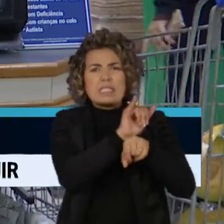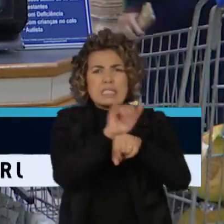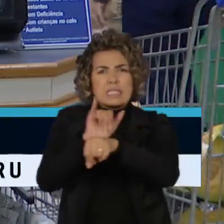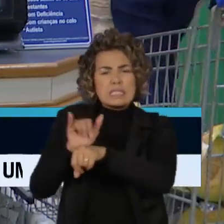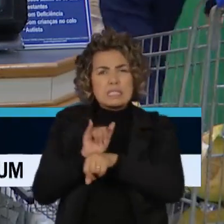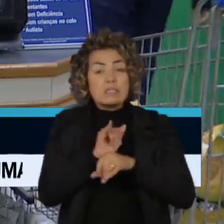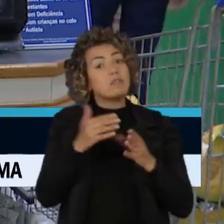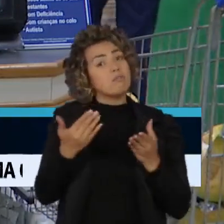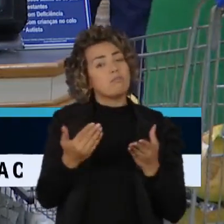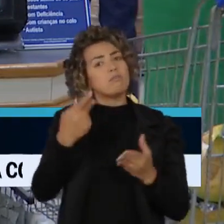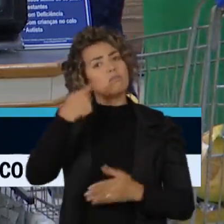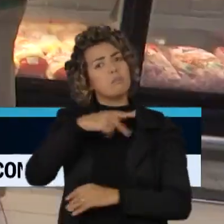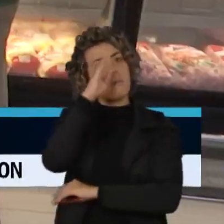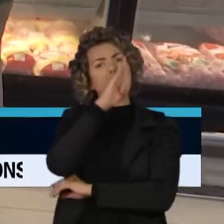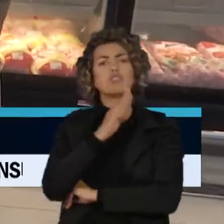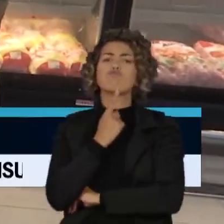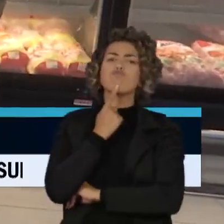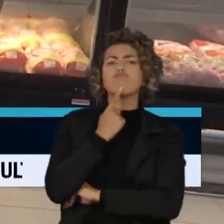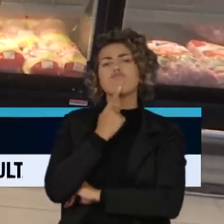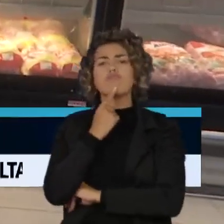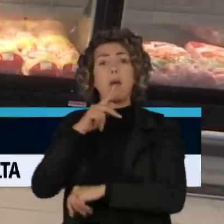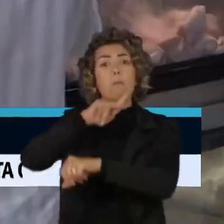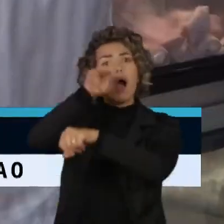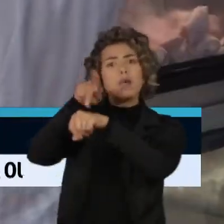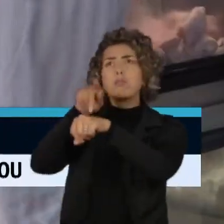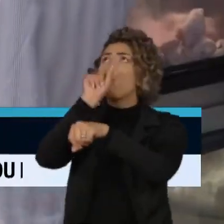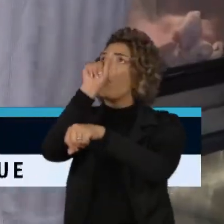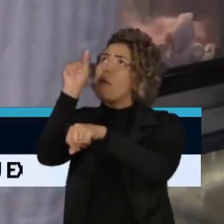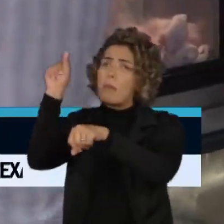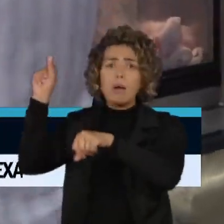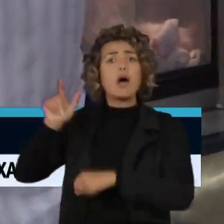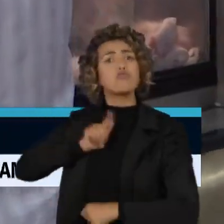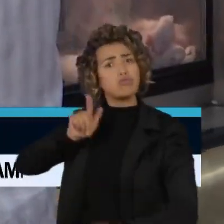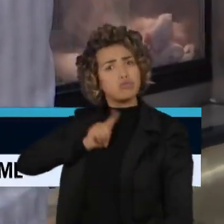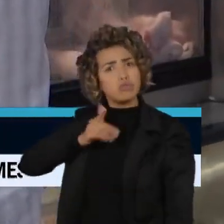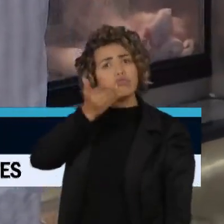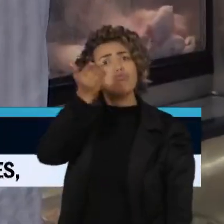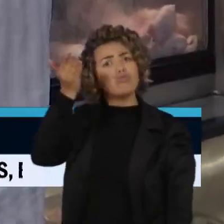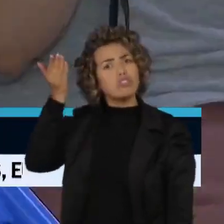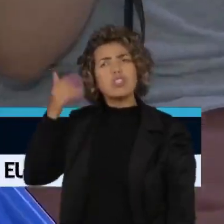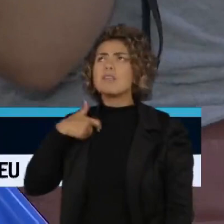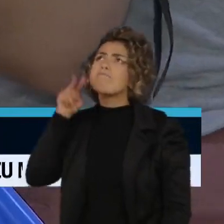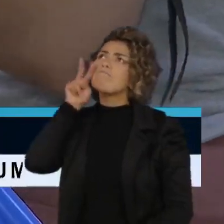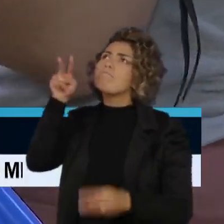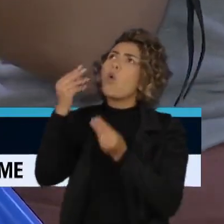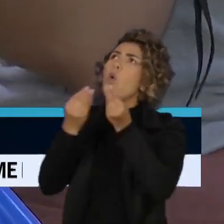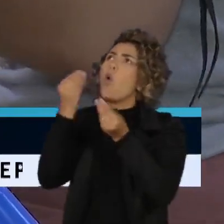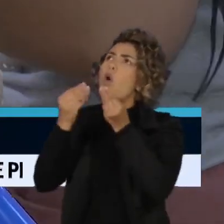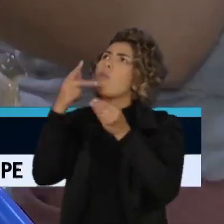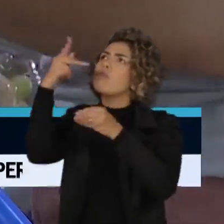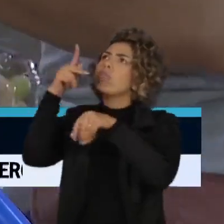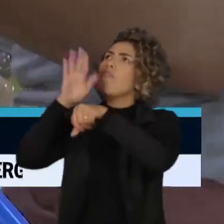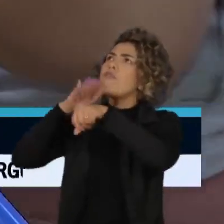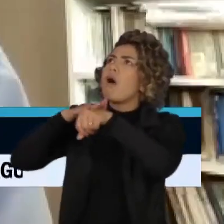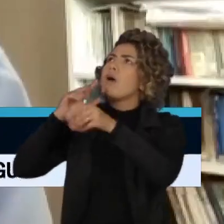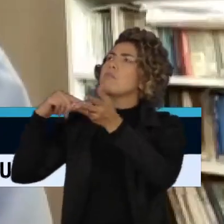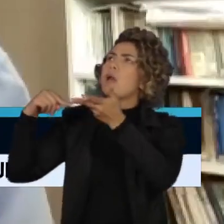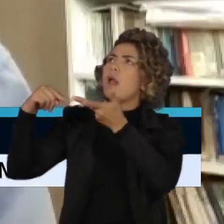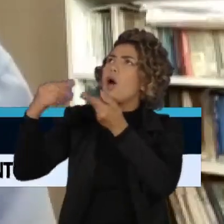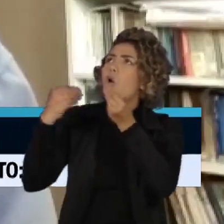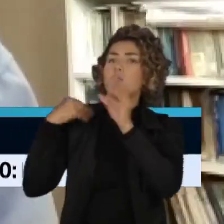olha exemplos de países que já adotam esse mecanismo para estabelecer como imposto poderá ser devolvido aos mais pobres